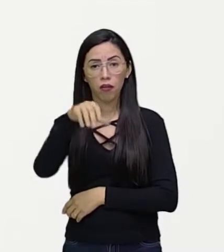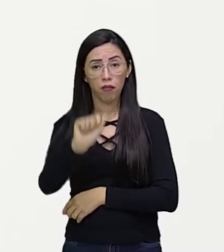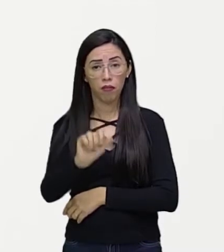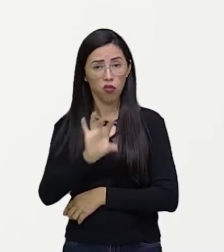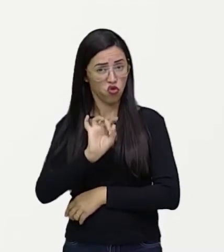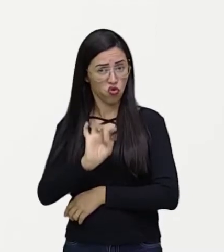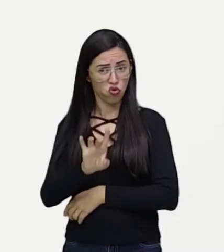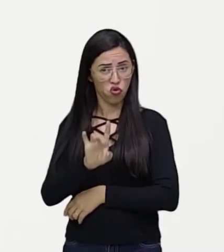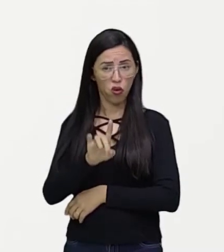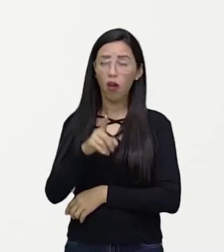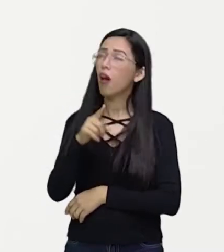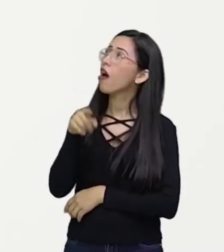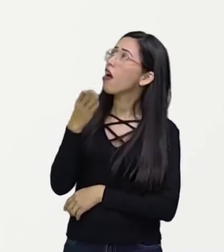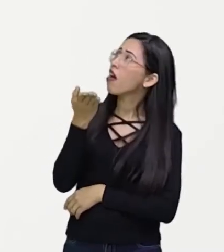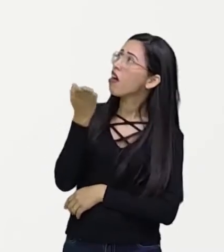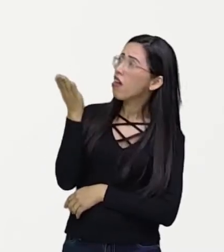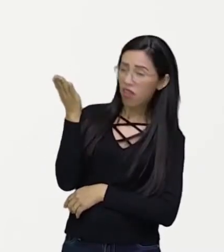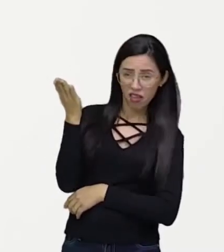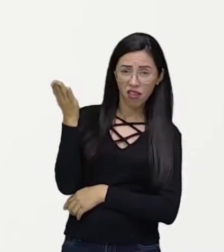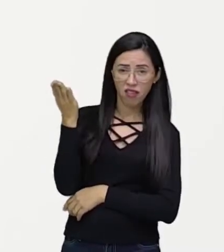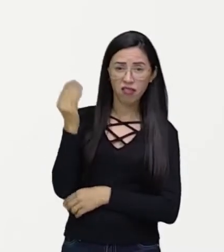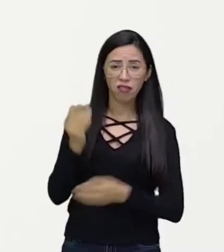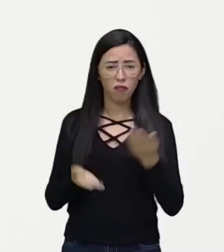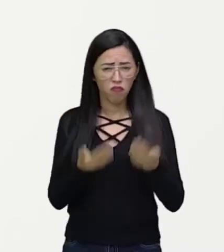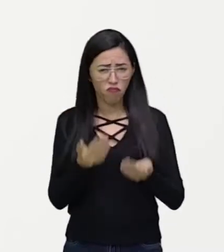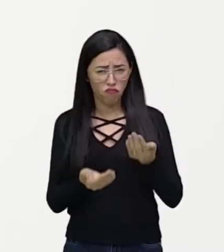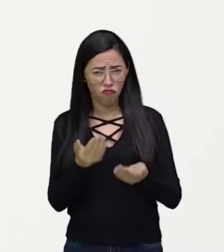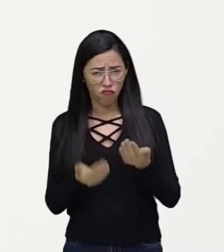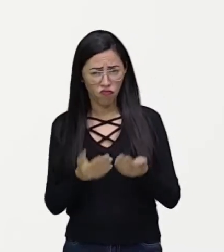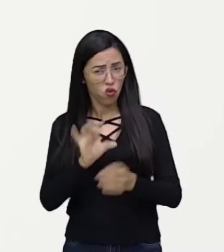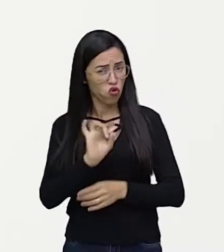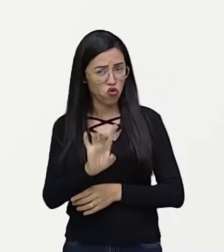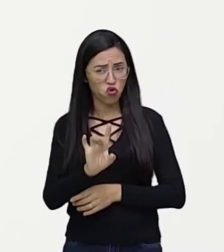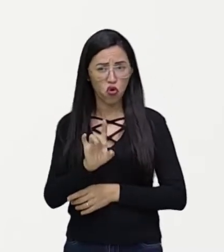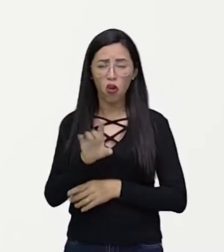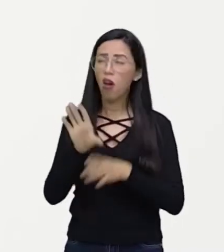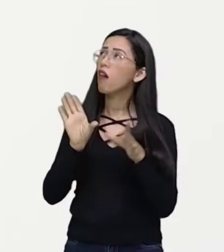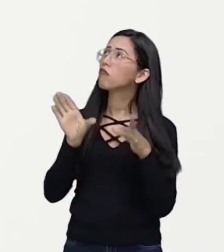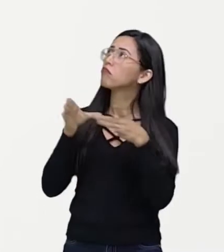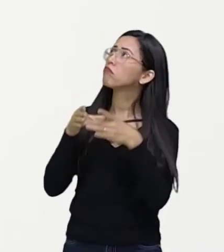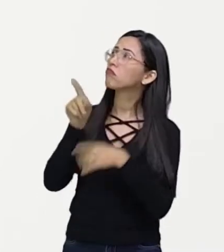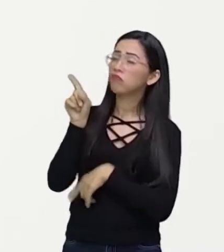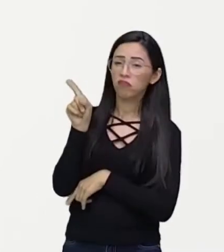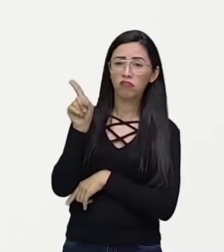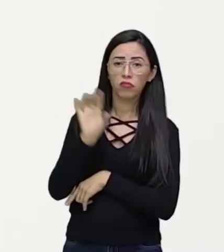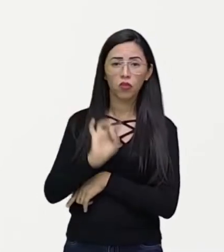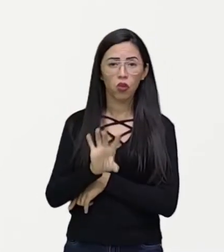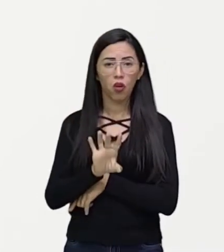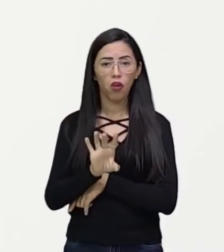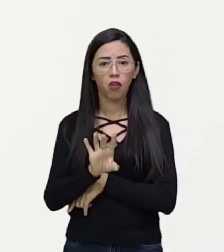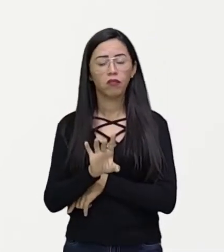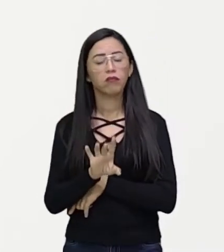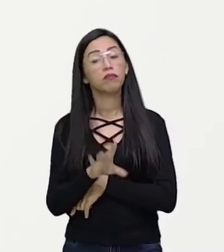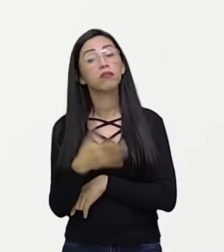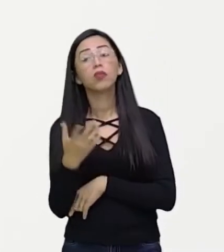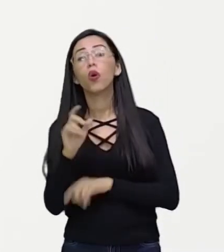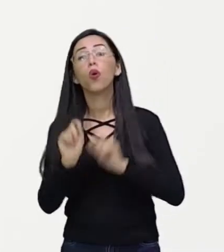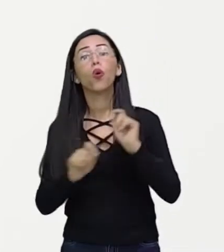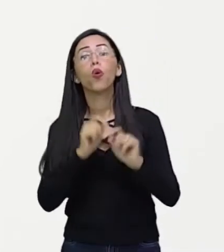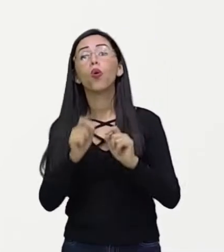elementos, só esses alimentos que são medidos? Só essa massa? Será que é só isso, crianças? O que mais que nós